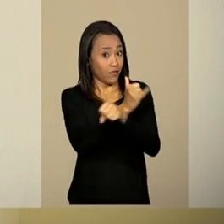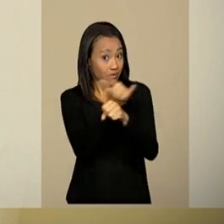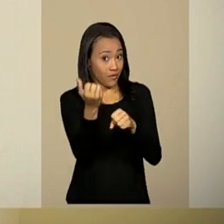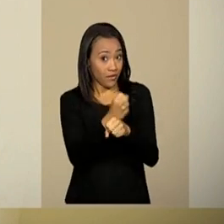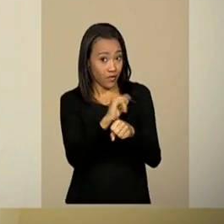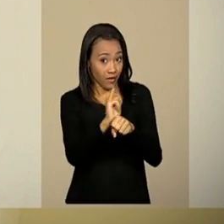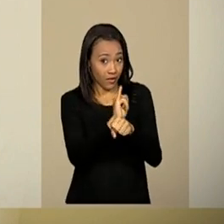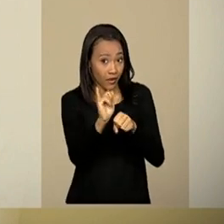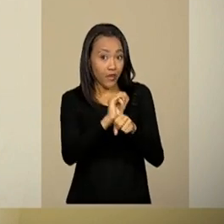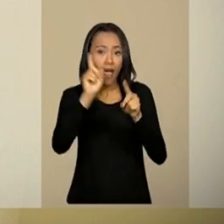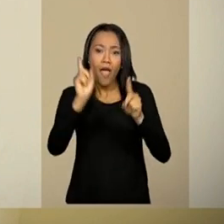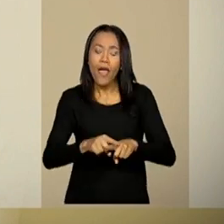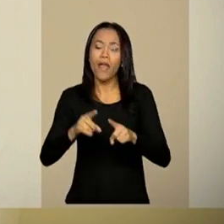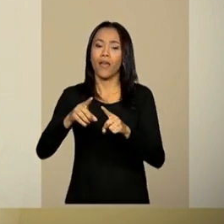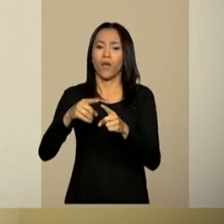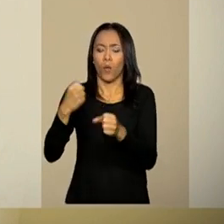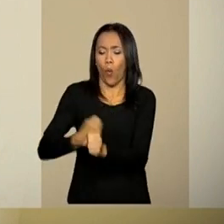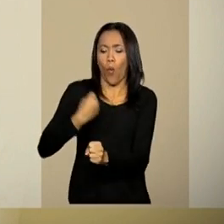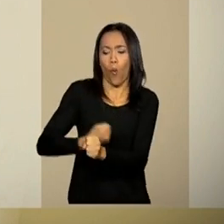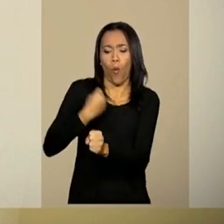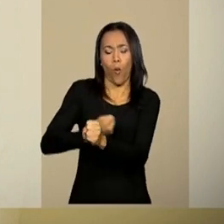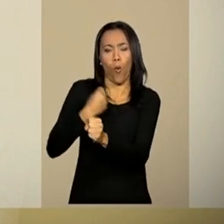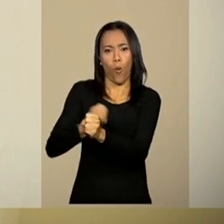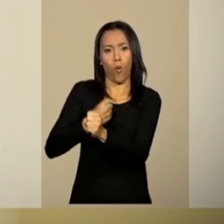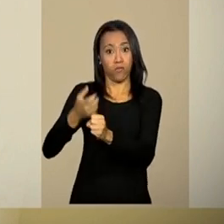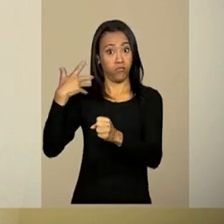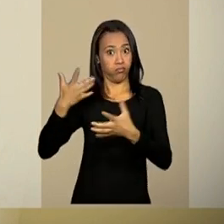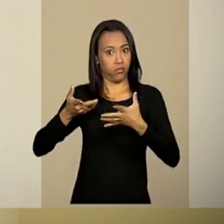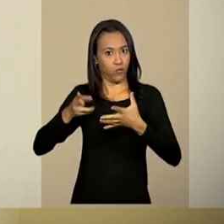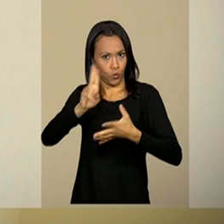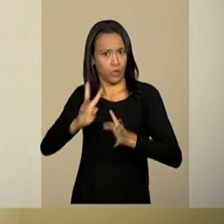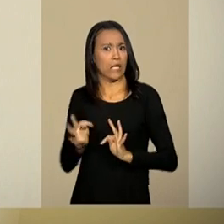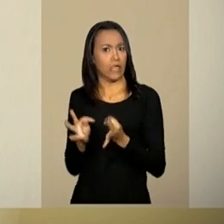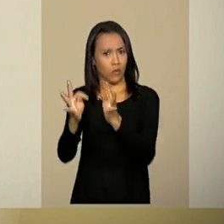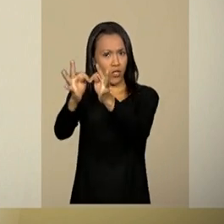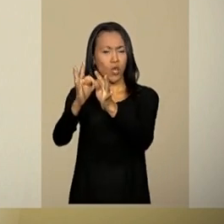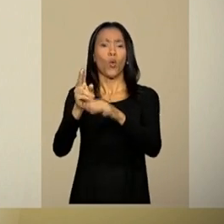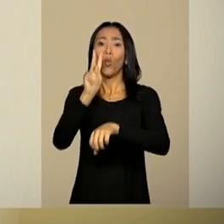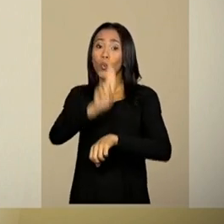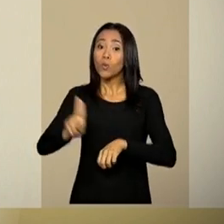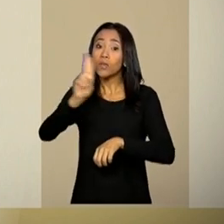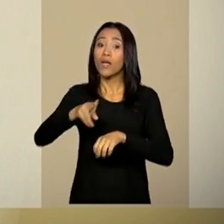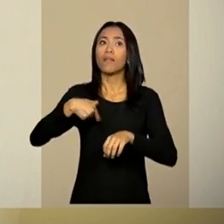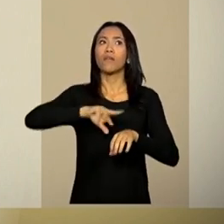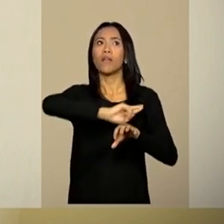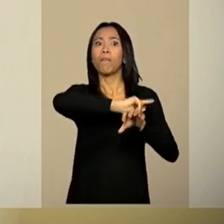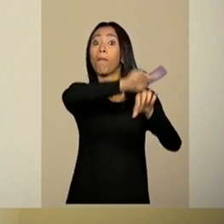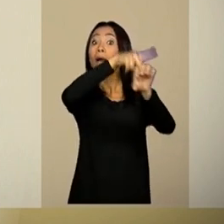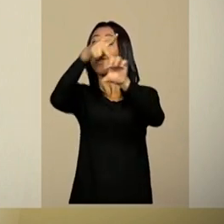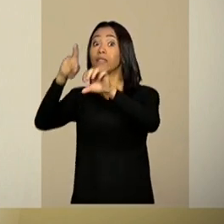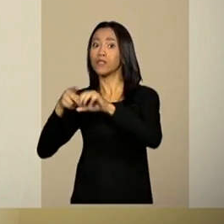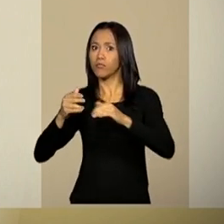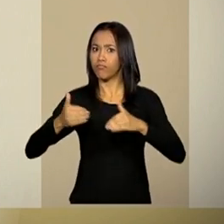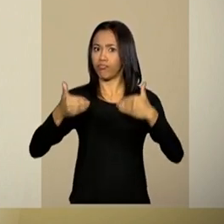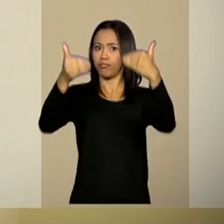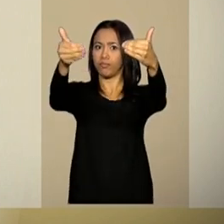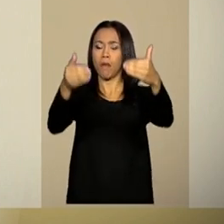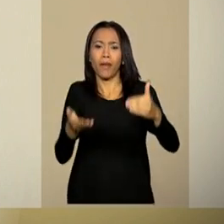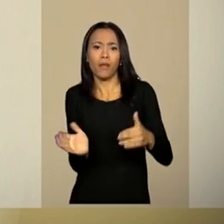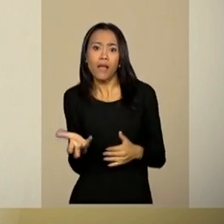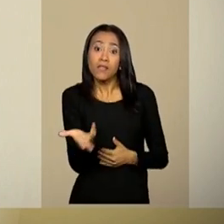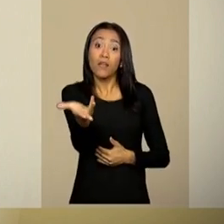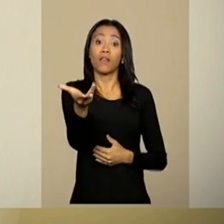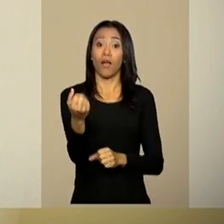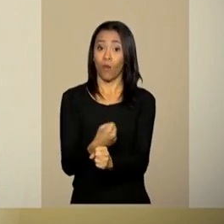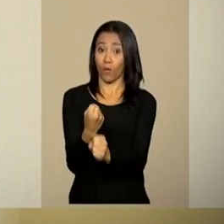você é um sistema de construção bem moderno muito usado nos países desenvolvidos para acelerar as